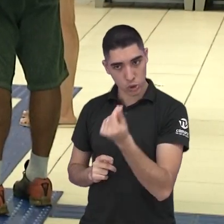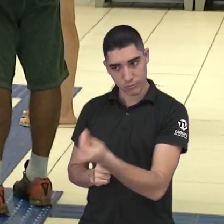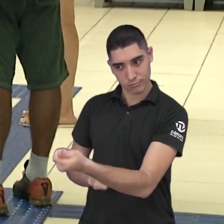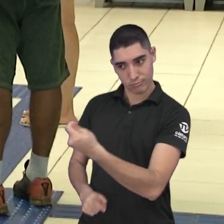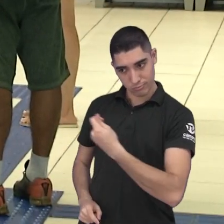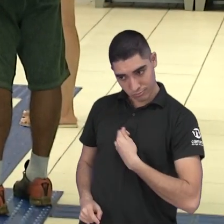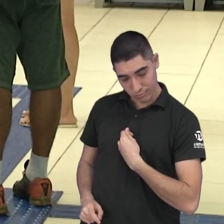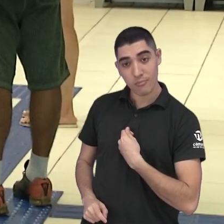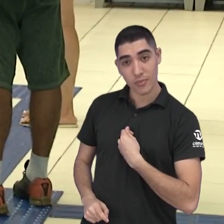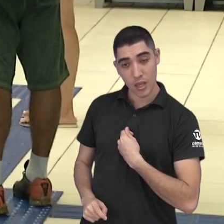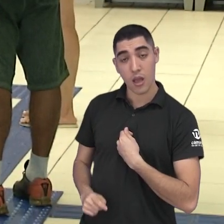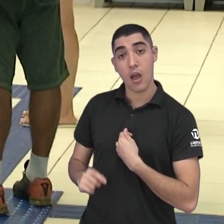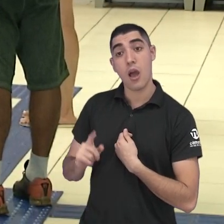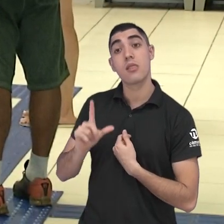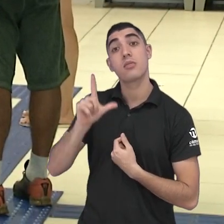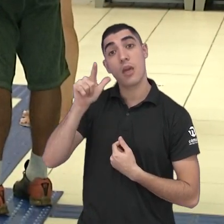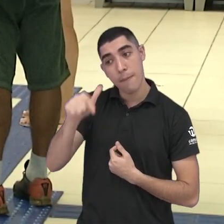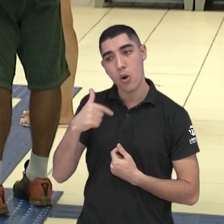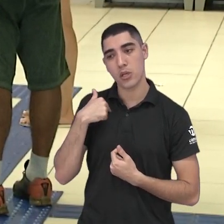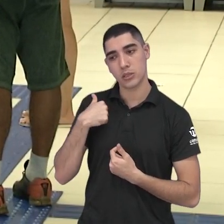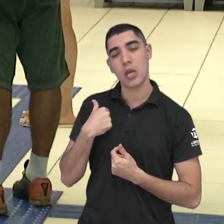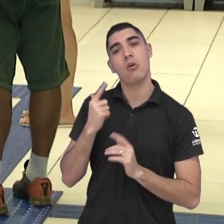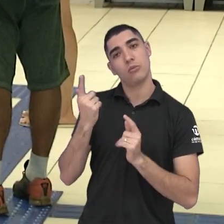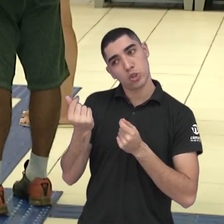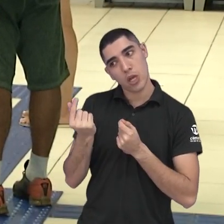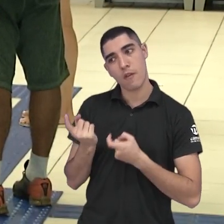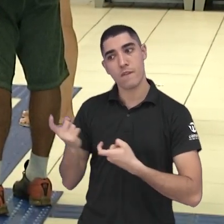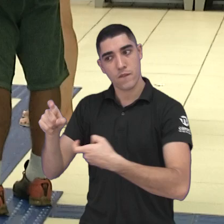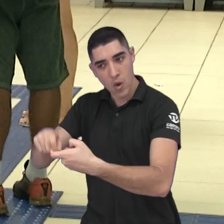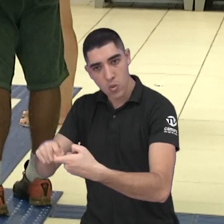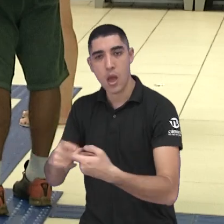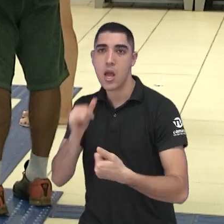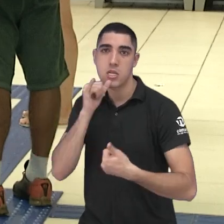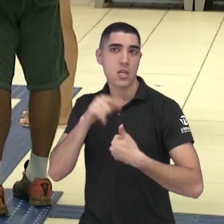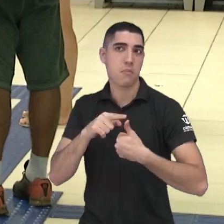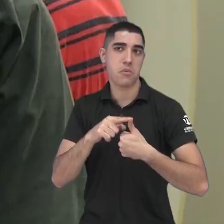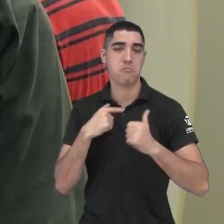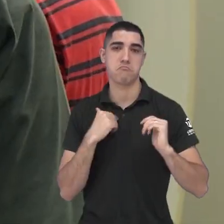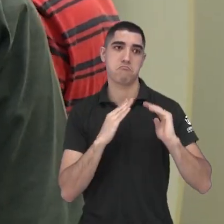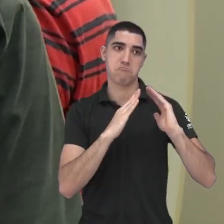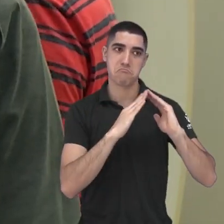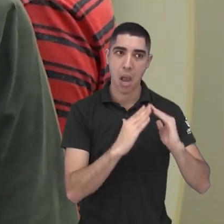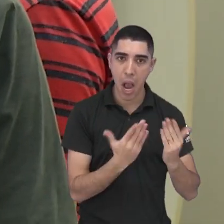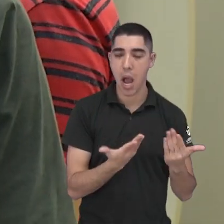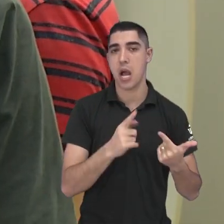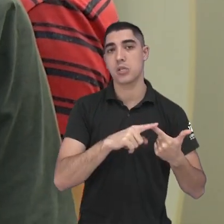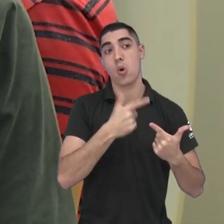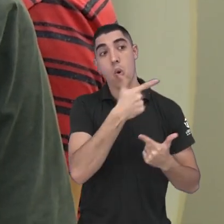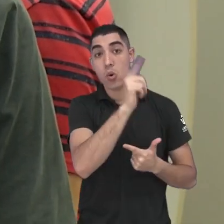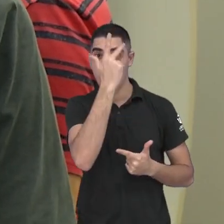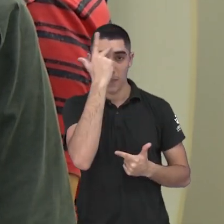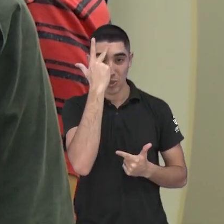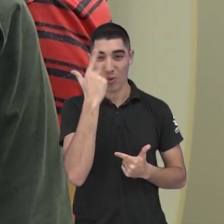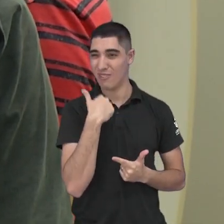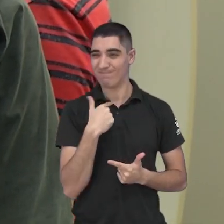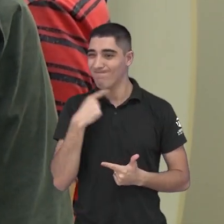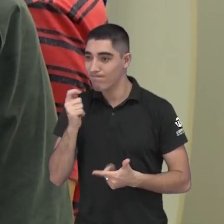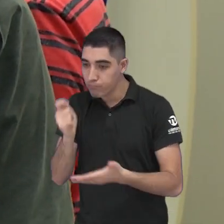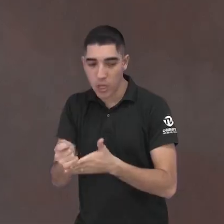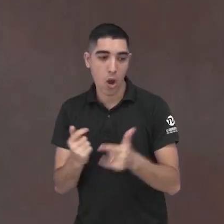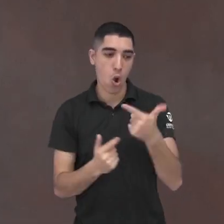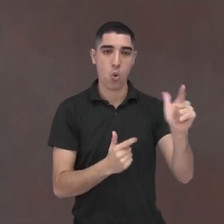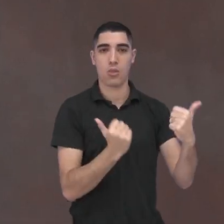a pessoa pega dinheiro emprestado e pode deixar algumas fontes de garantia, como um imóvel ou um